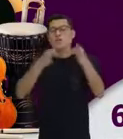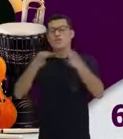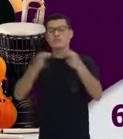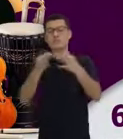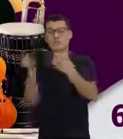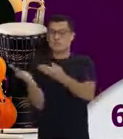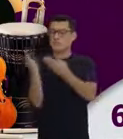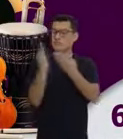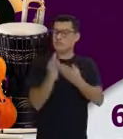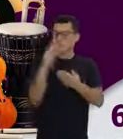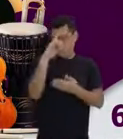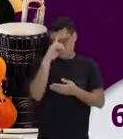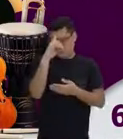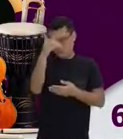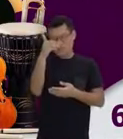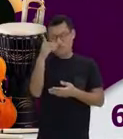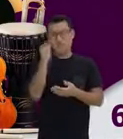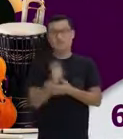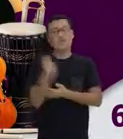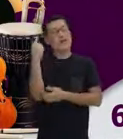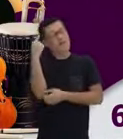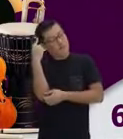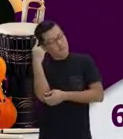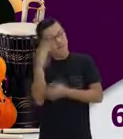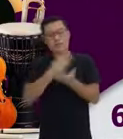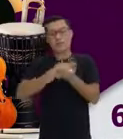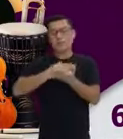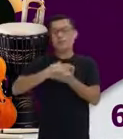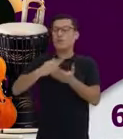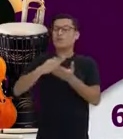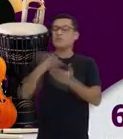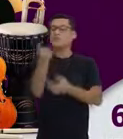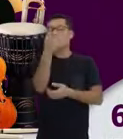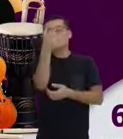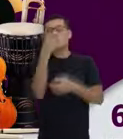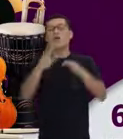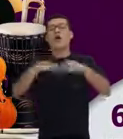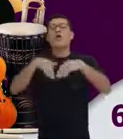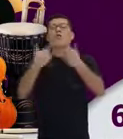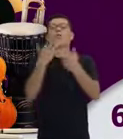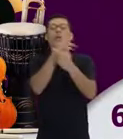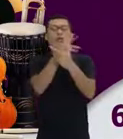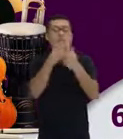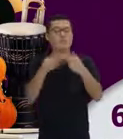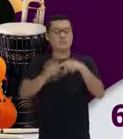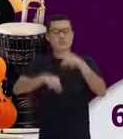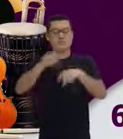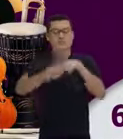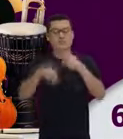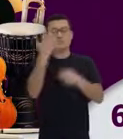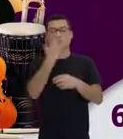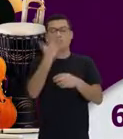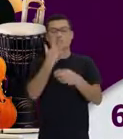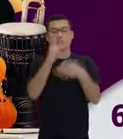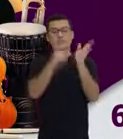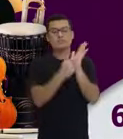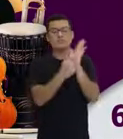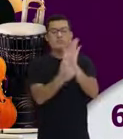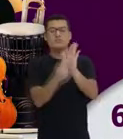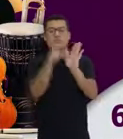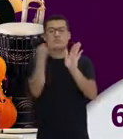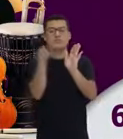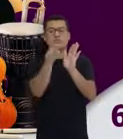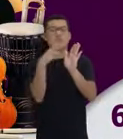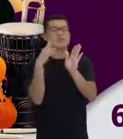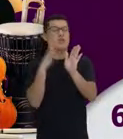vai trazer essa ideia desse pensamento para você começar a refletir quase instrumentos desses aqui que são apresentados